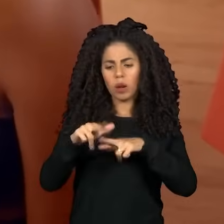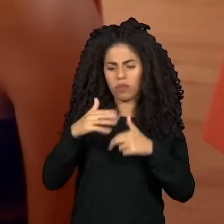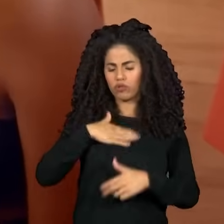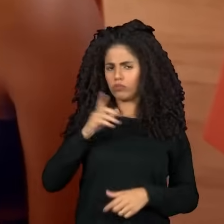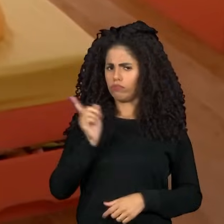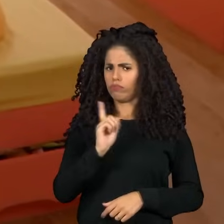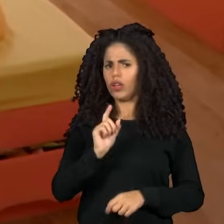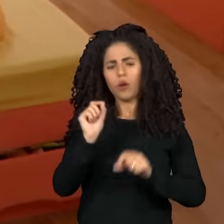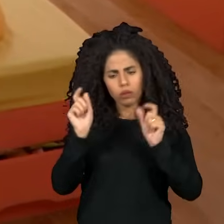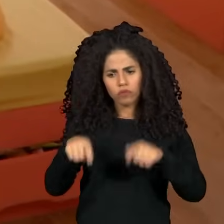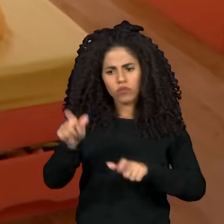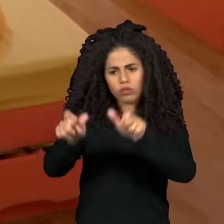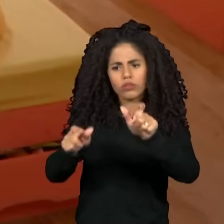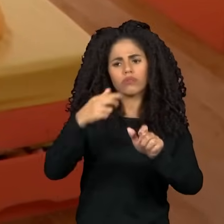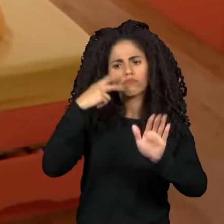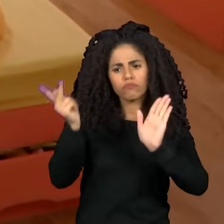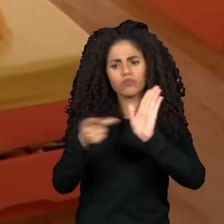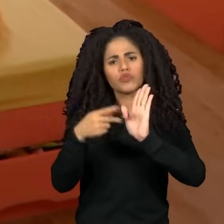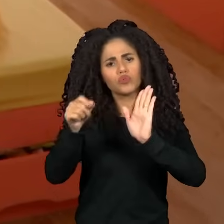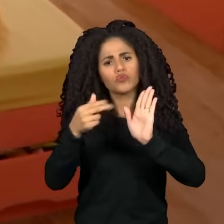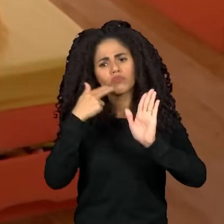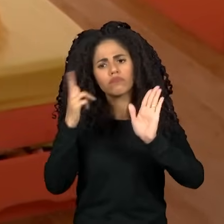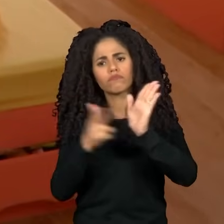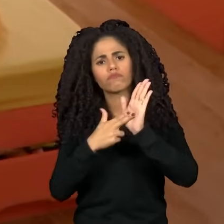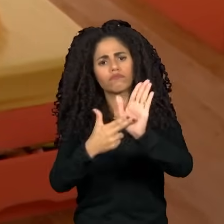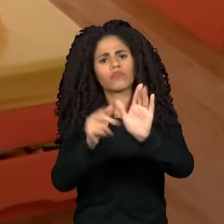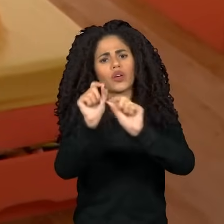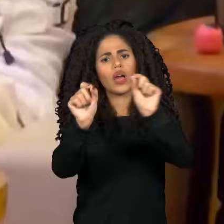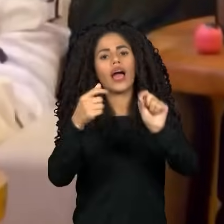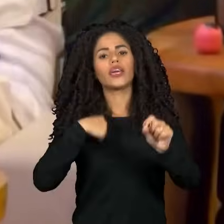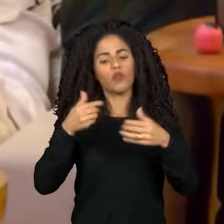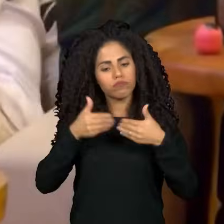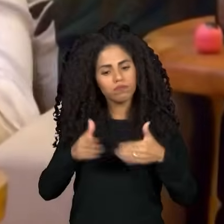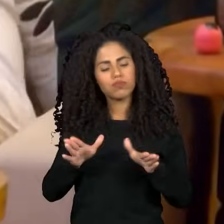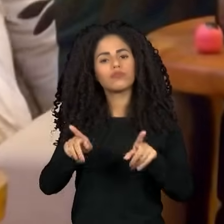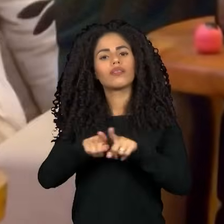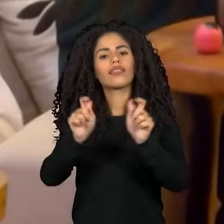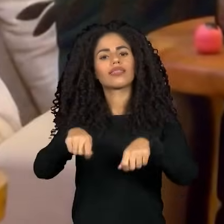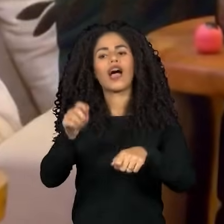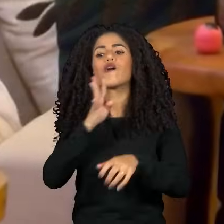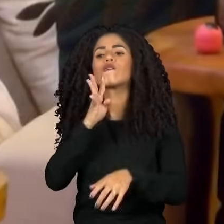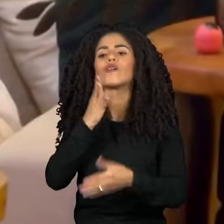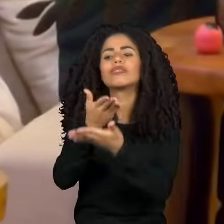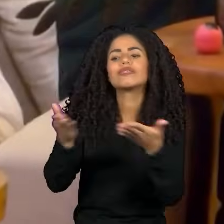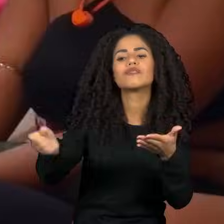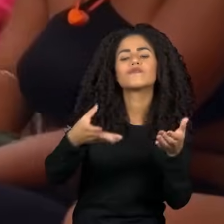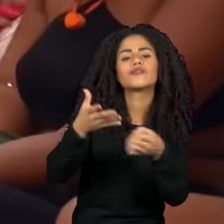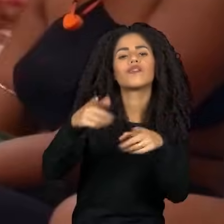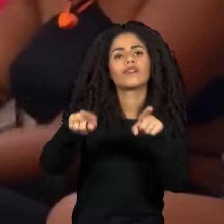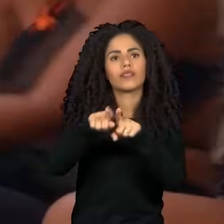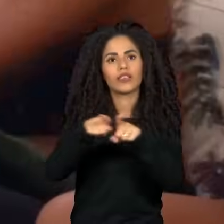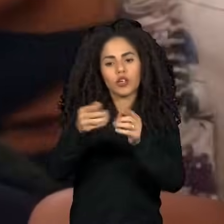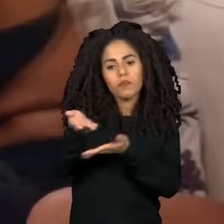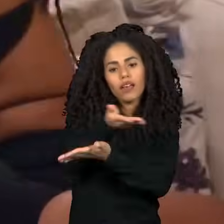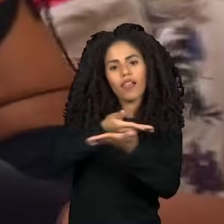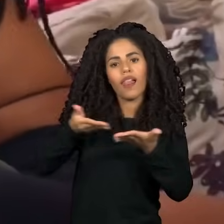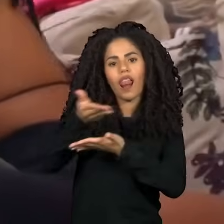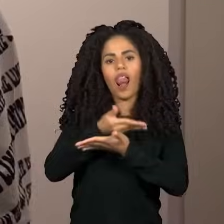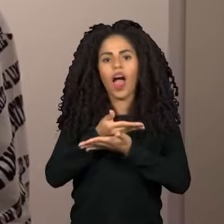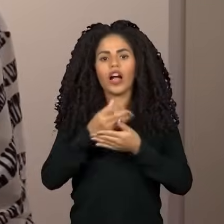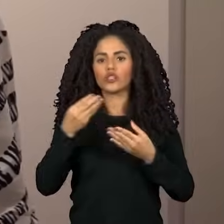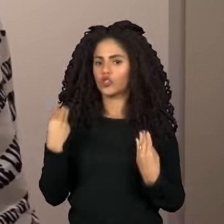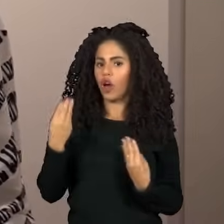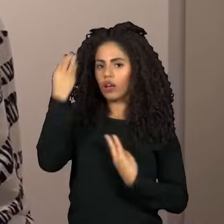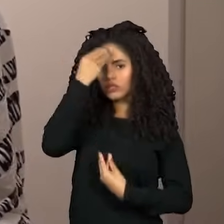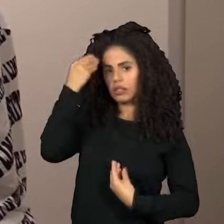por ninguém, eu gosto de ser eu mesma. Entenda que eu tô aberta a conhecer outras pessoas, trazer pra relação, e não é só numa forma sexual, é